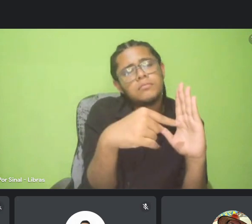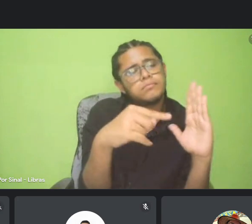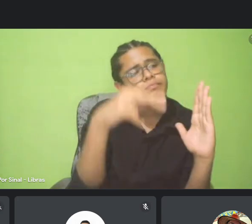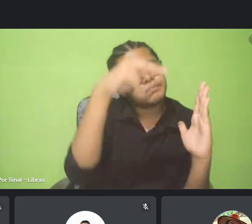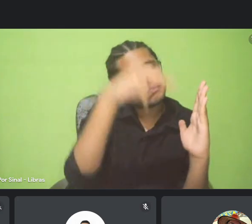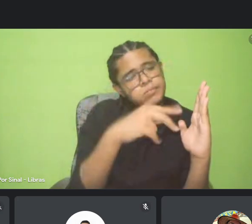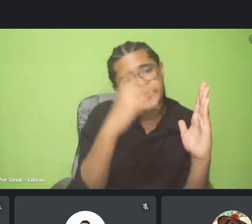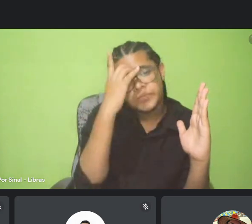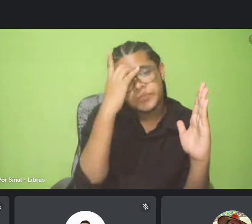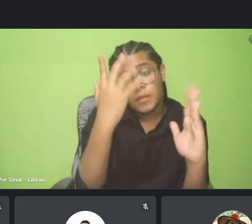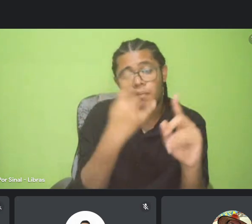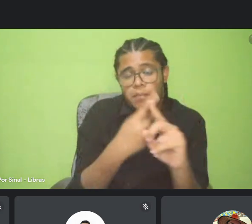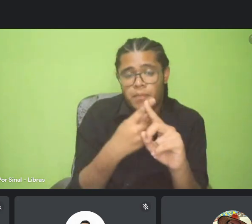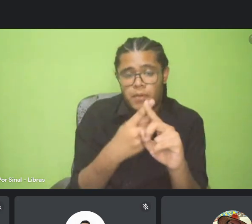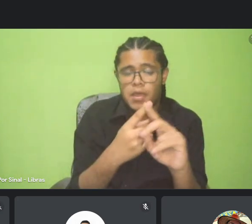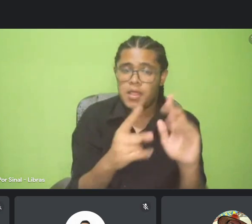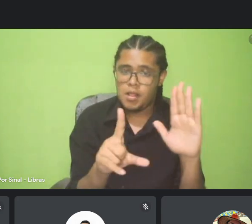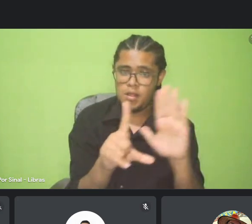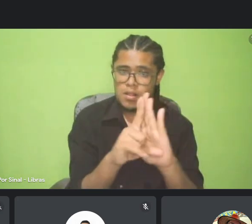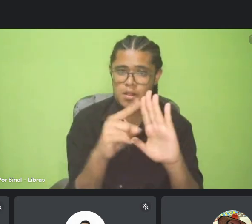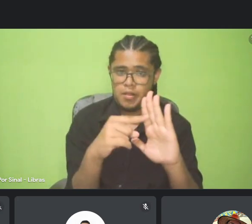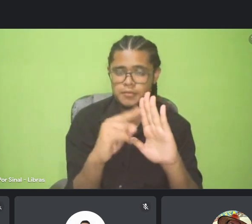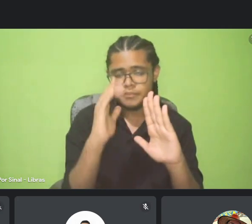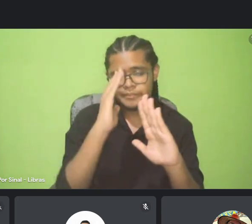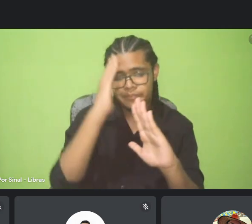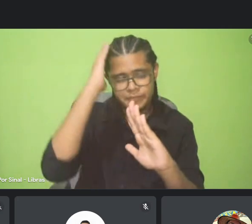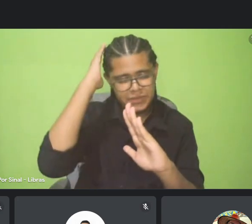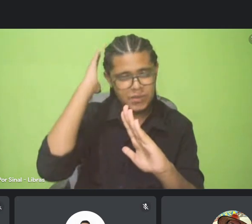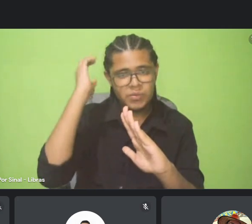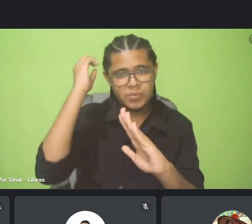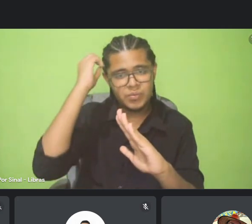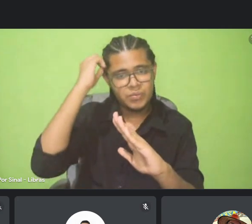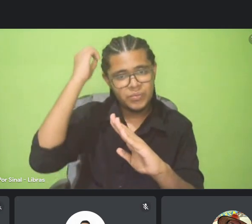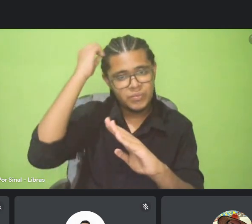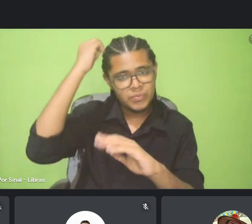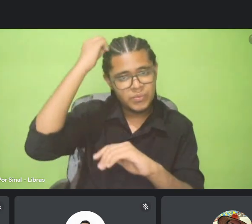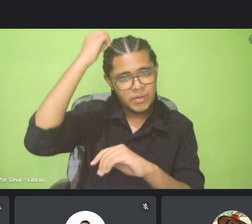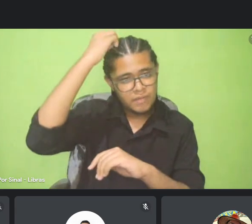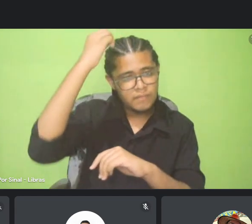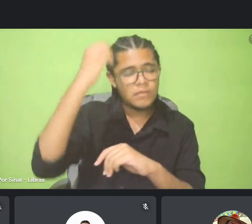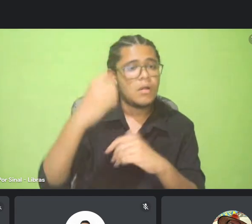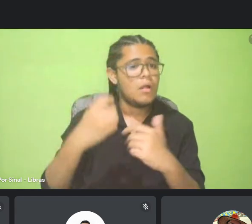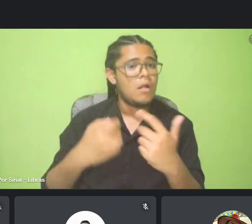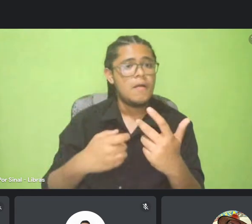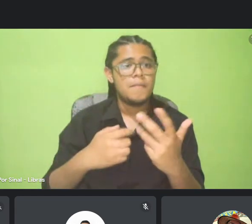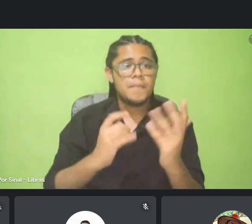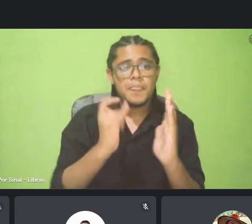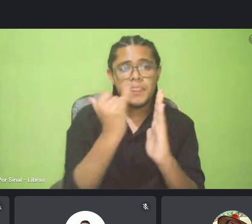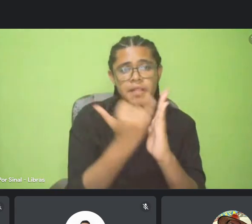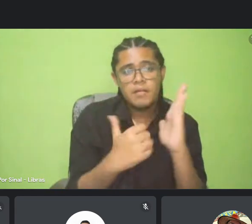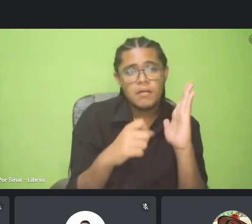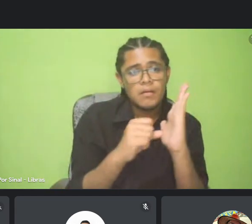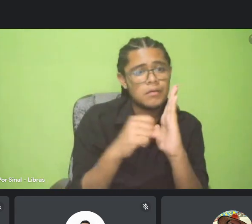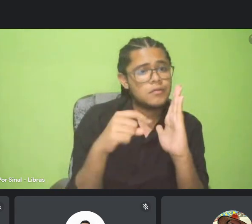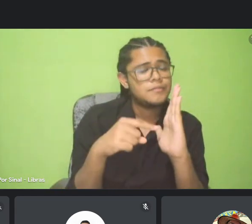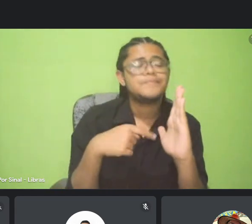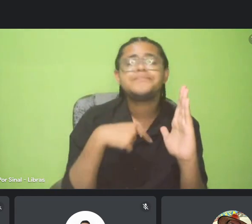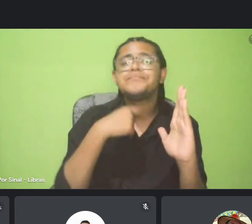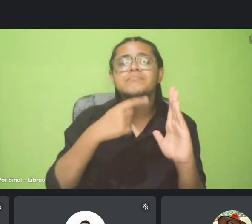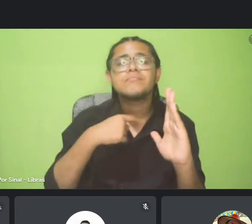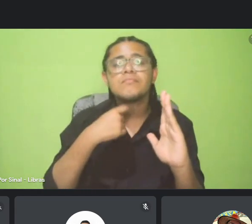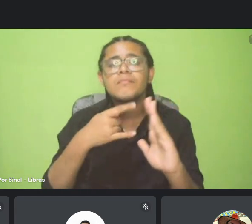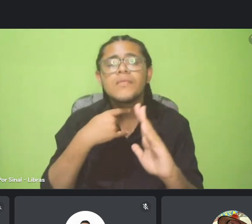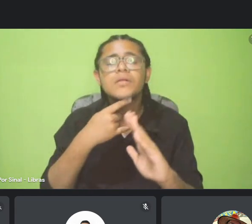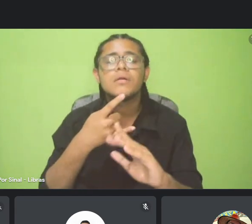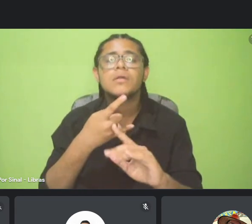na lei para o Gustavo e aí o Ado sabe disso, eu não consegui me inscrever porque, tipo, a